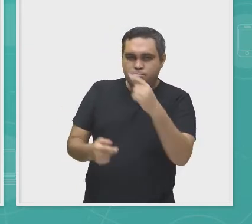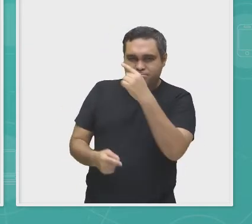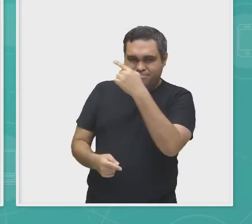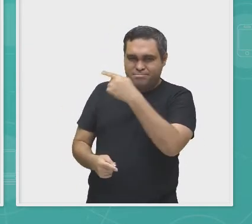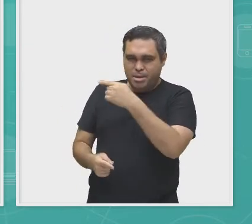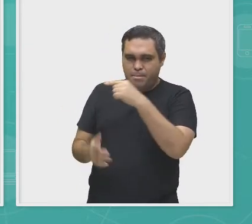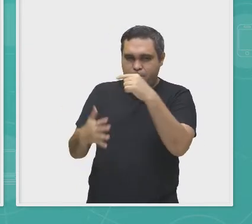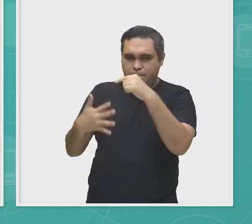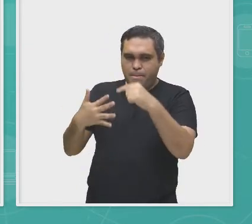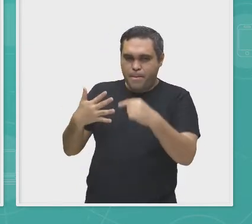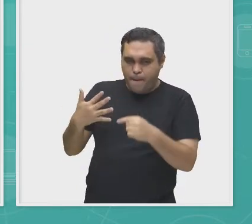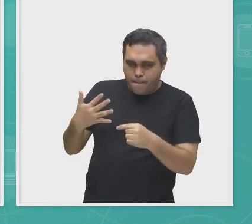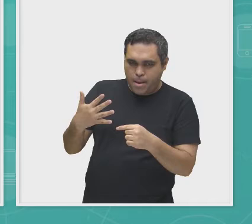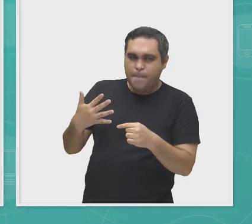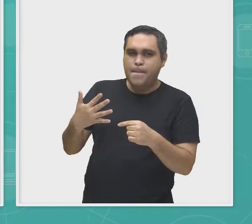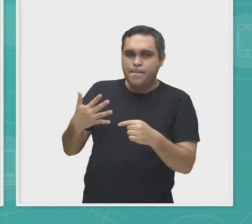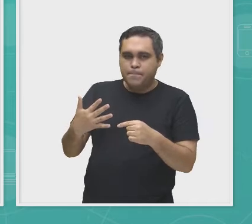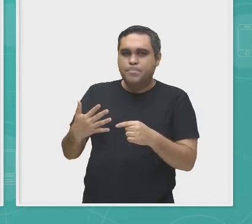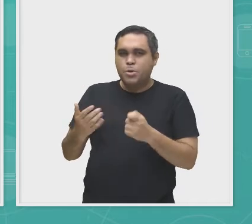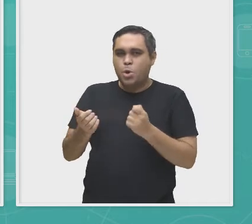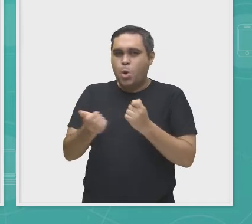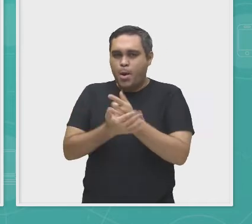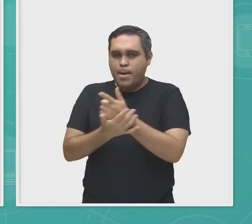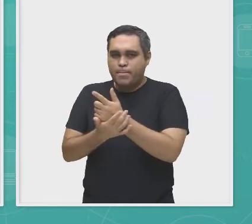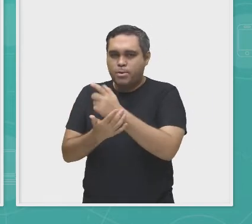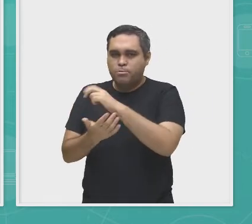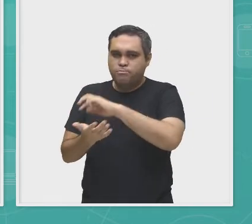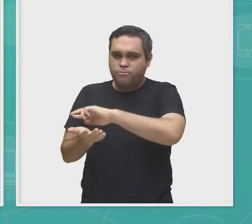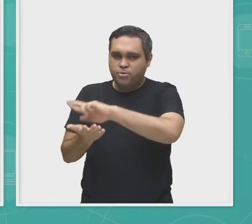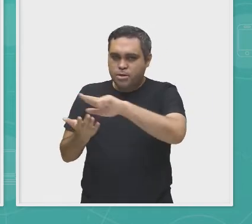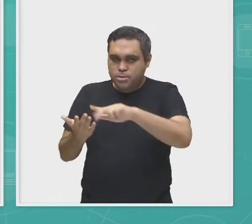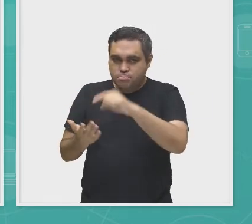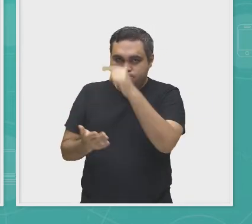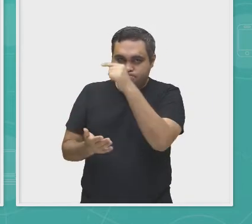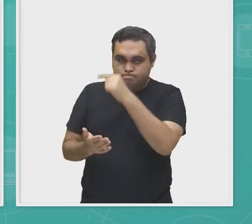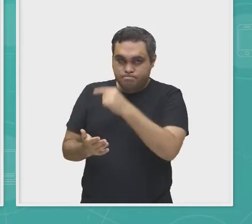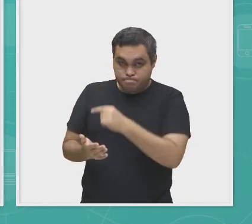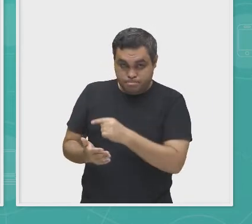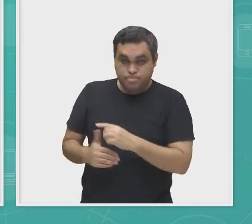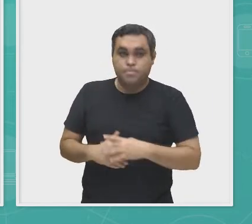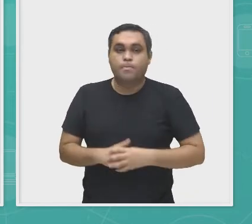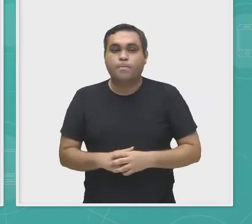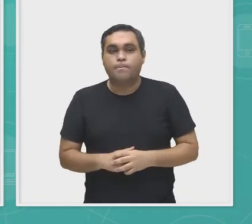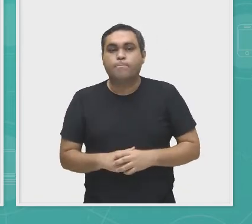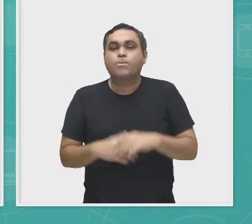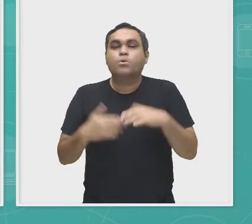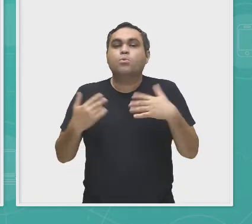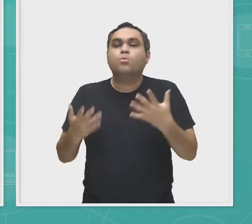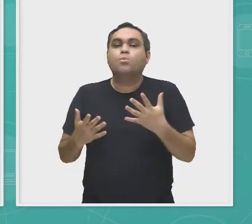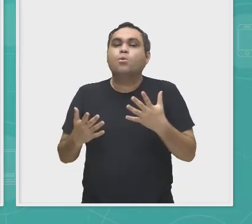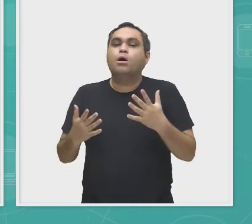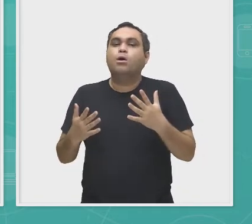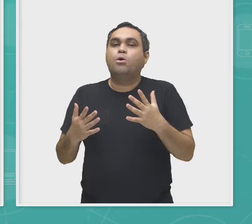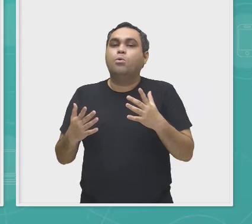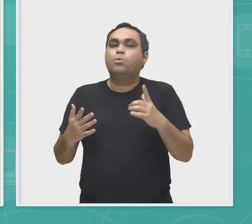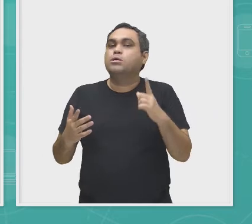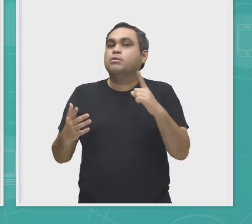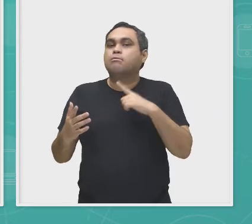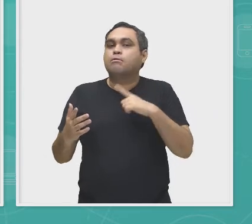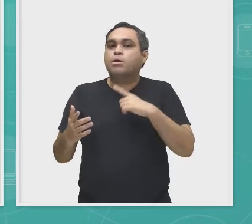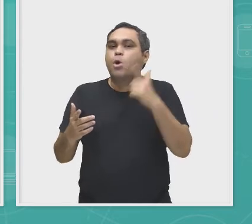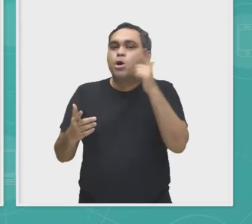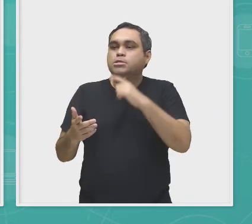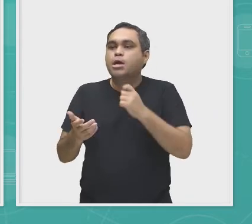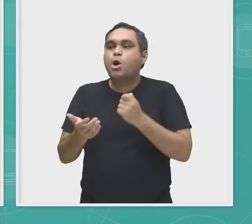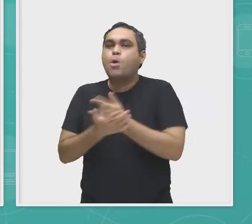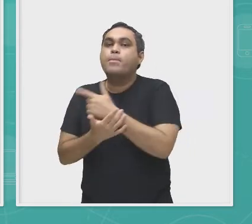R$ 180 e uma carrada de seixo por R$ 600. Qual o saldo de Pedro após as compras? A